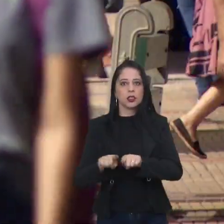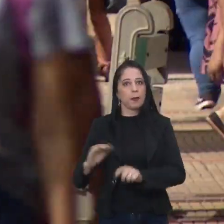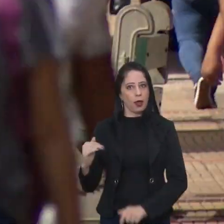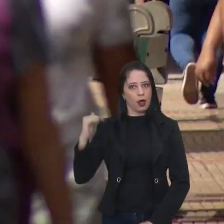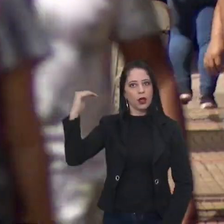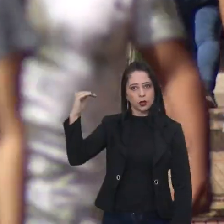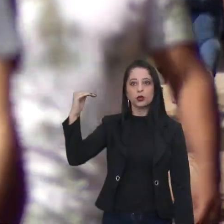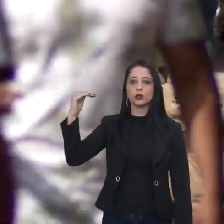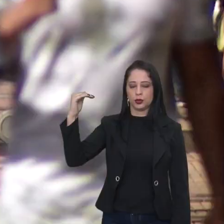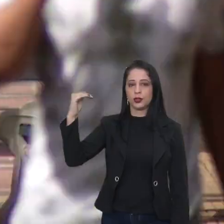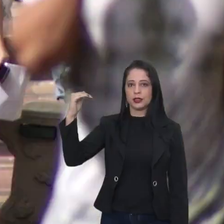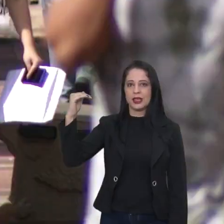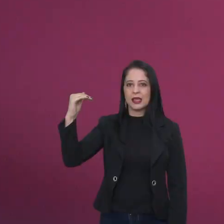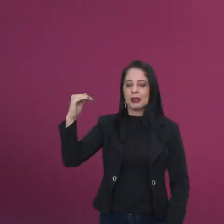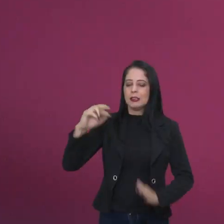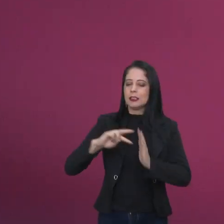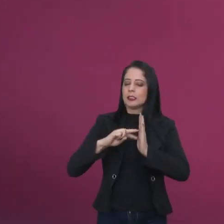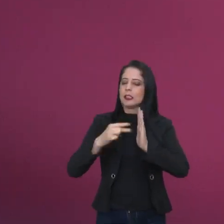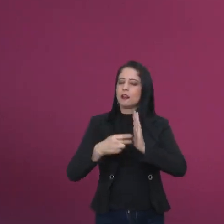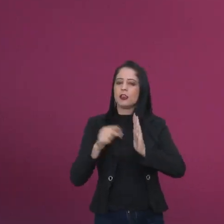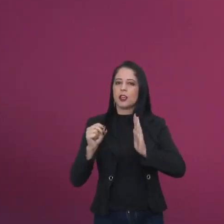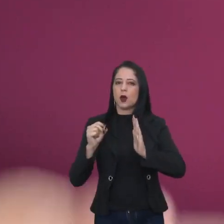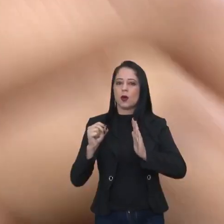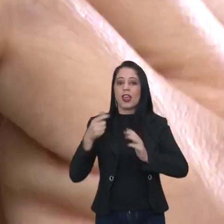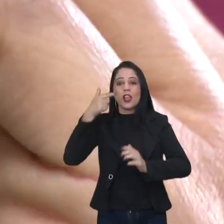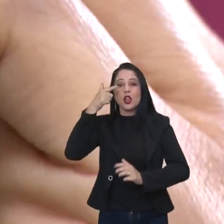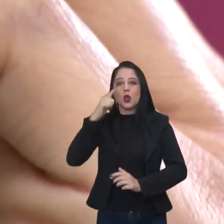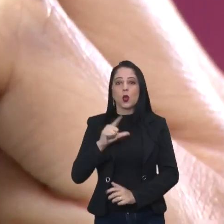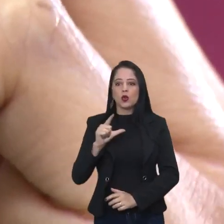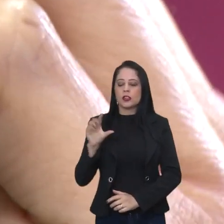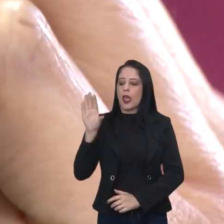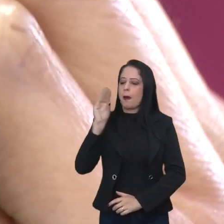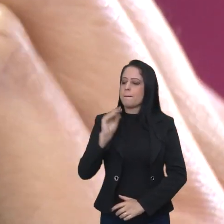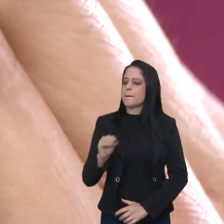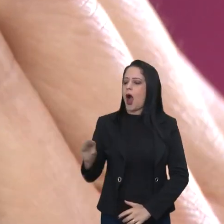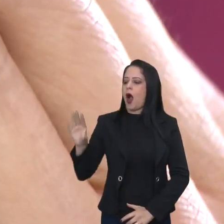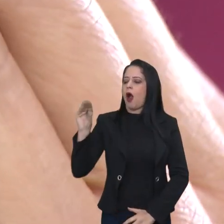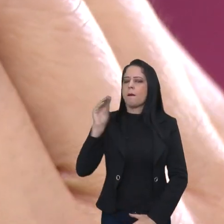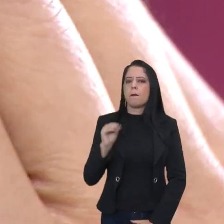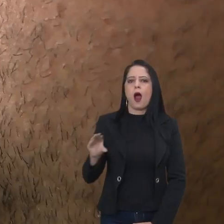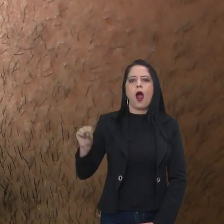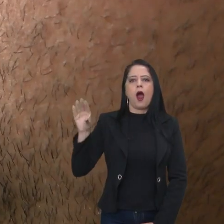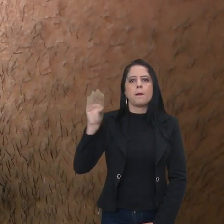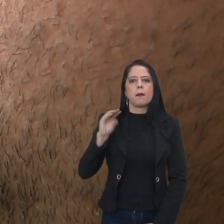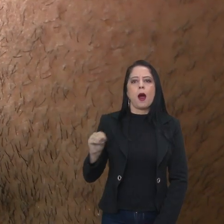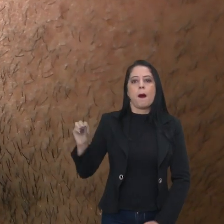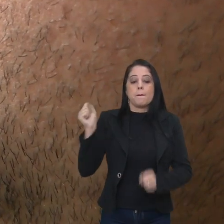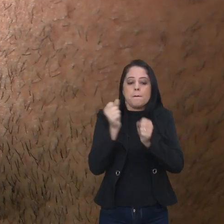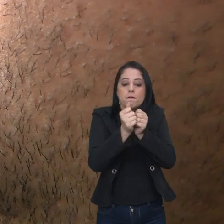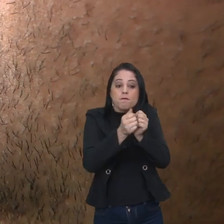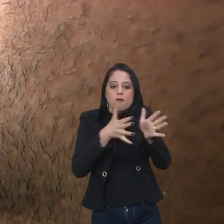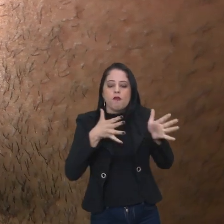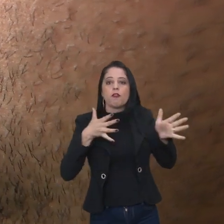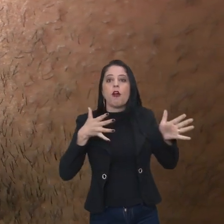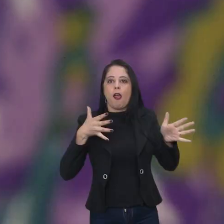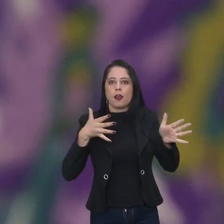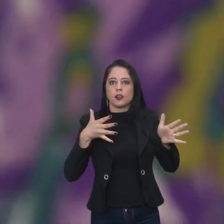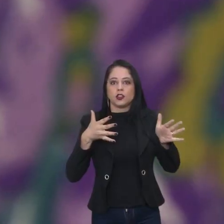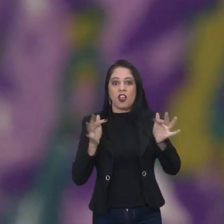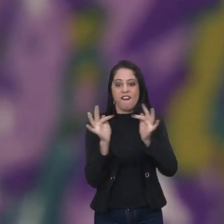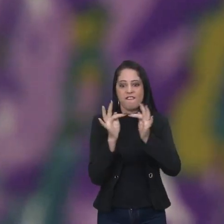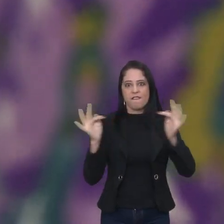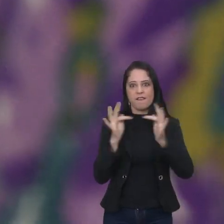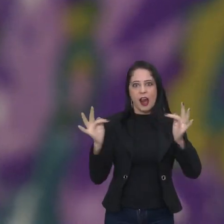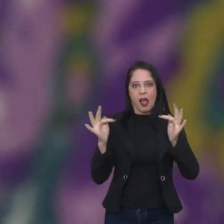homens da infância até a vida adulta e é caracterizada pela dificuldade de finalizar sons sílabas e palavras